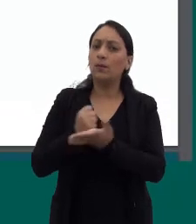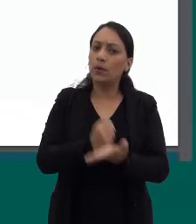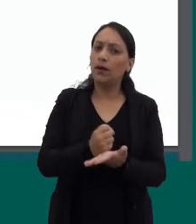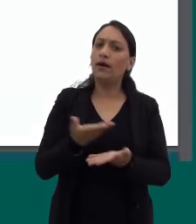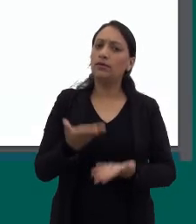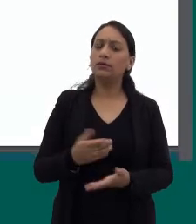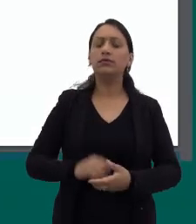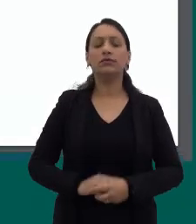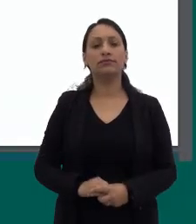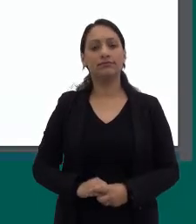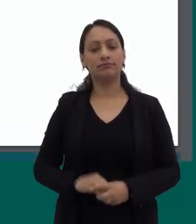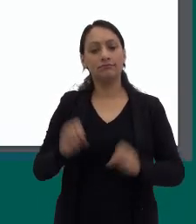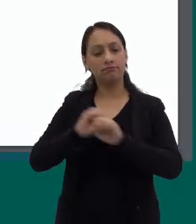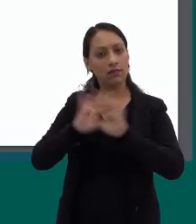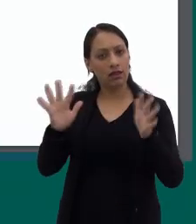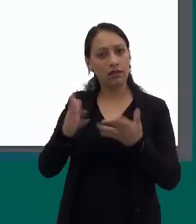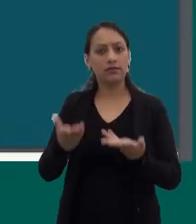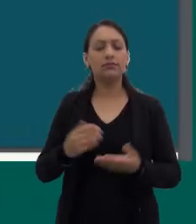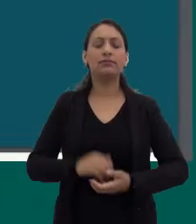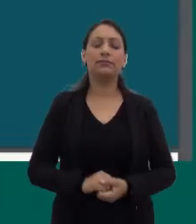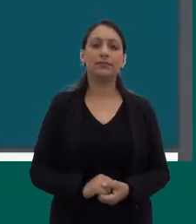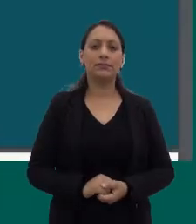Claro.